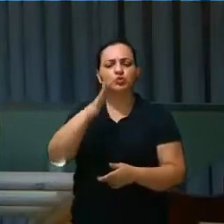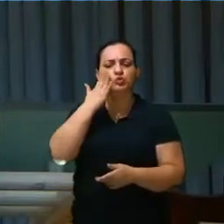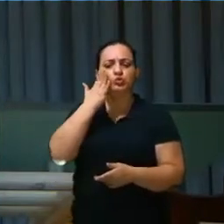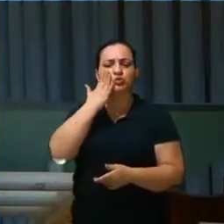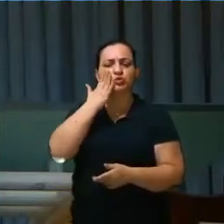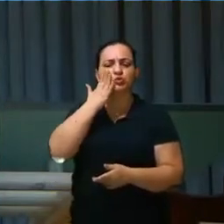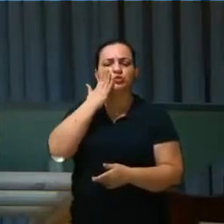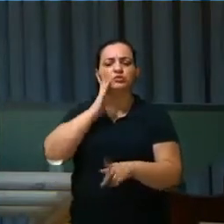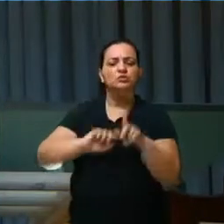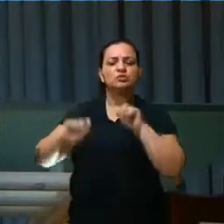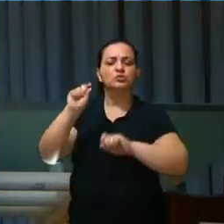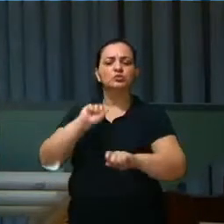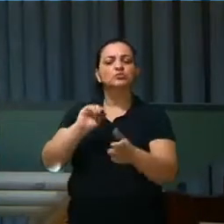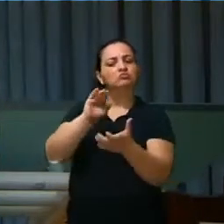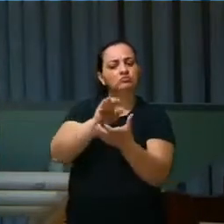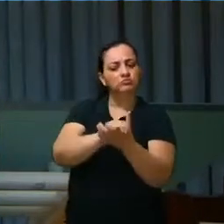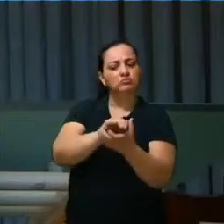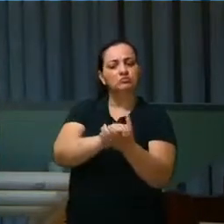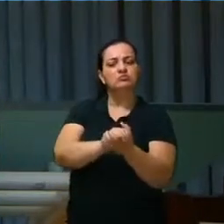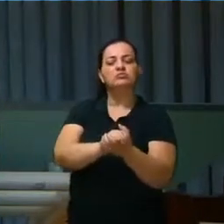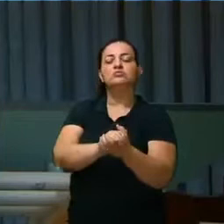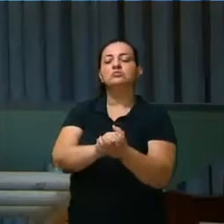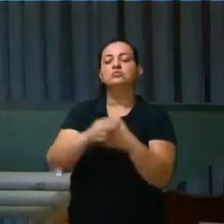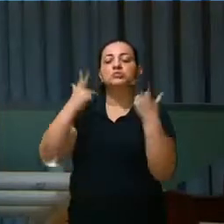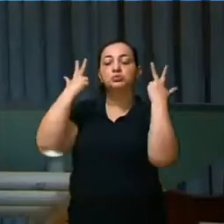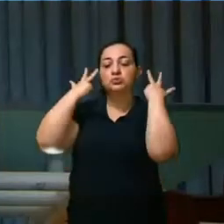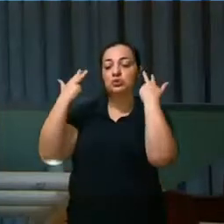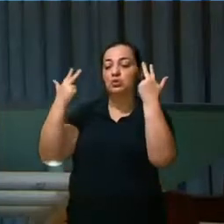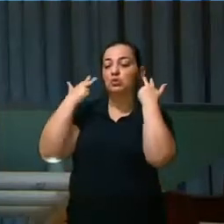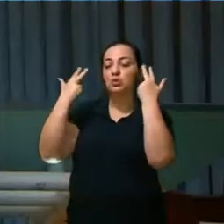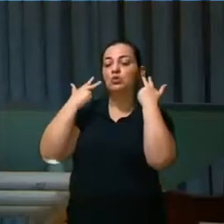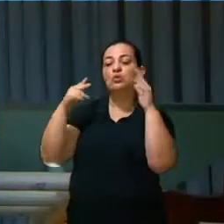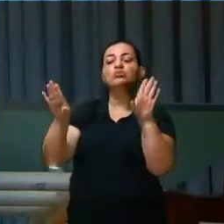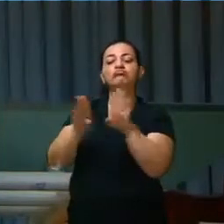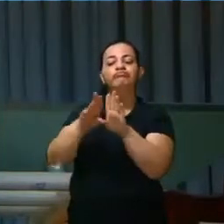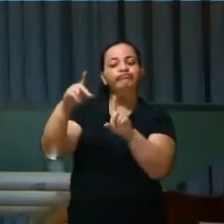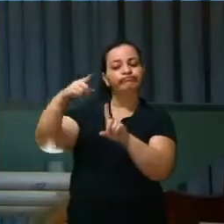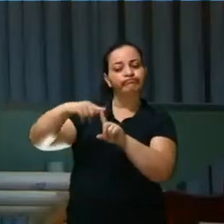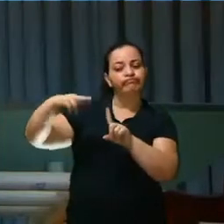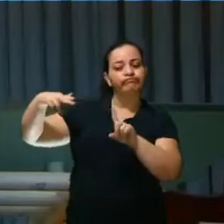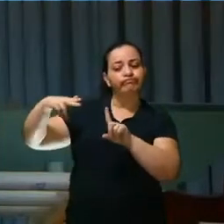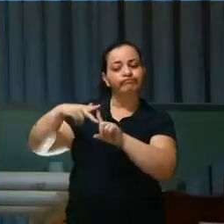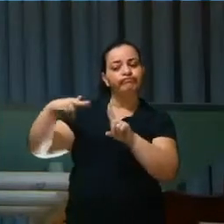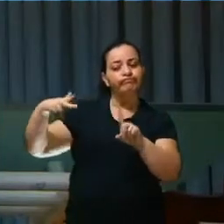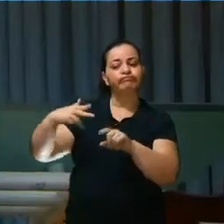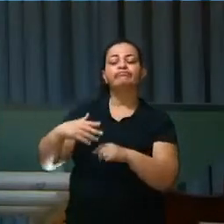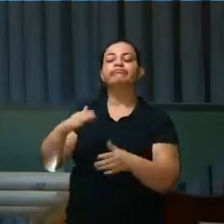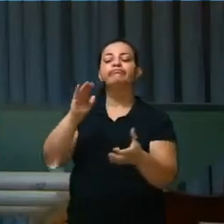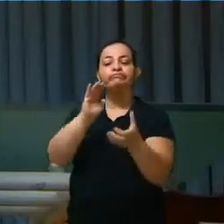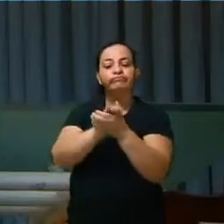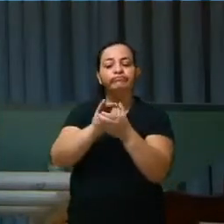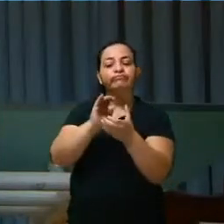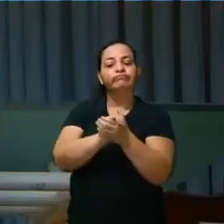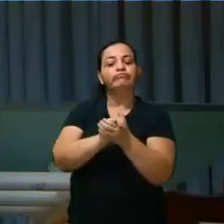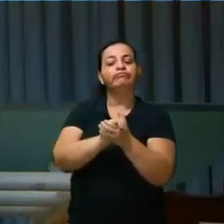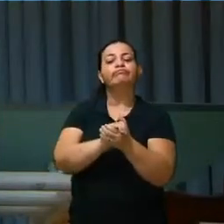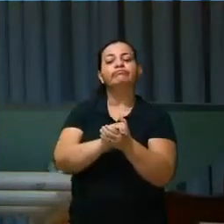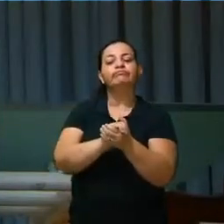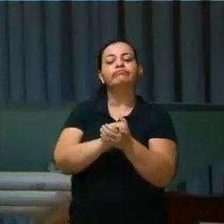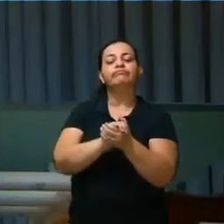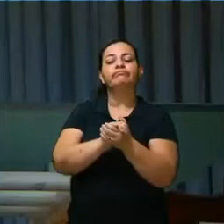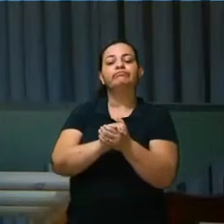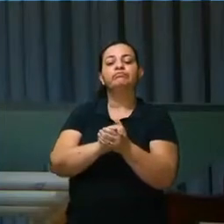sabe que o casamento natural Ele também é um tipo do casamento